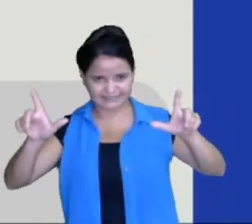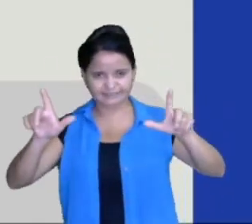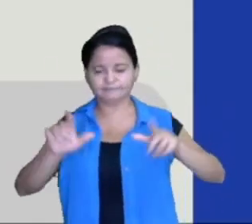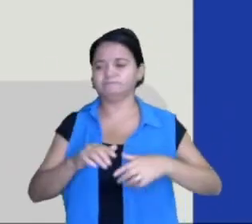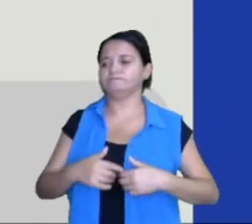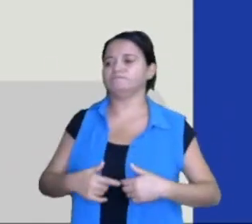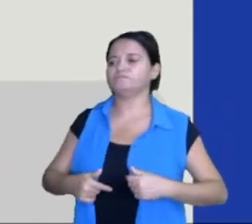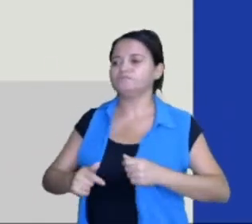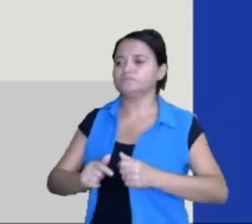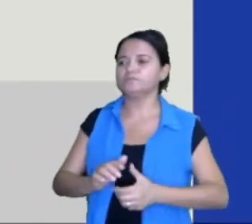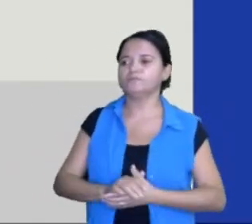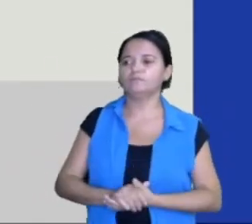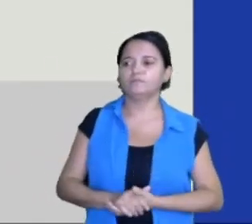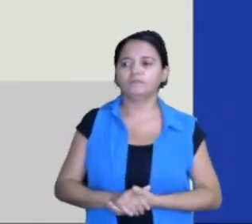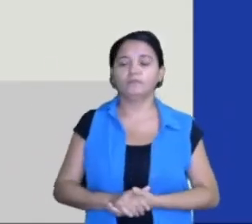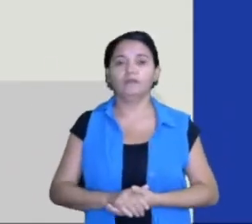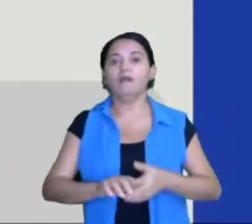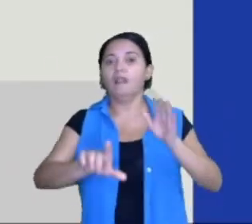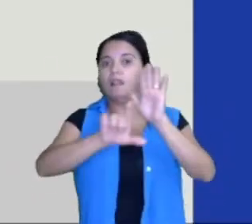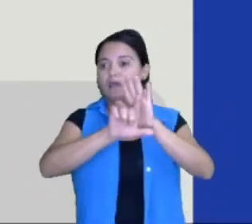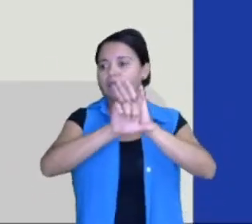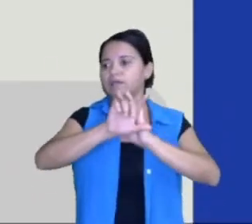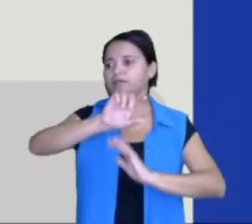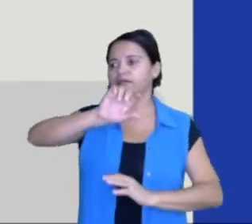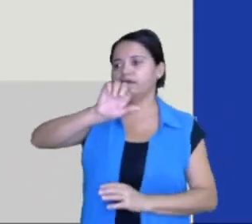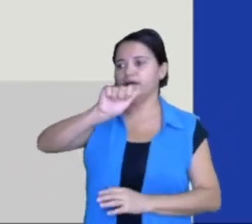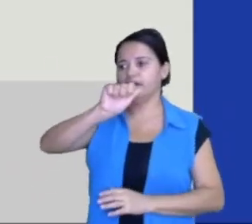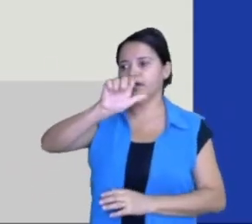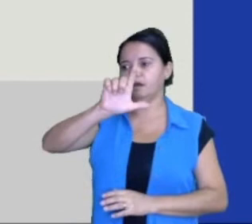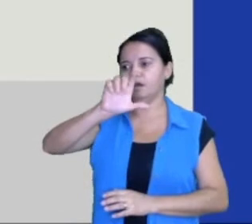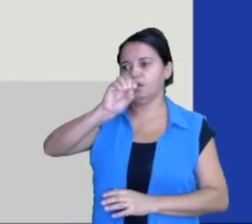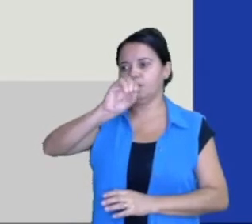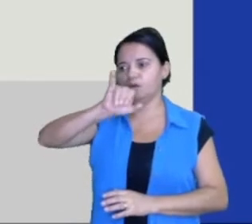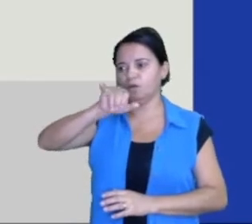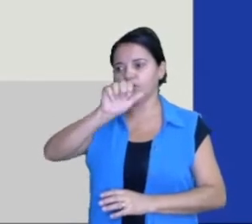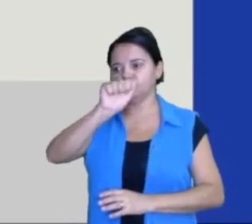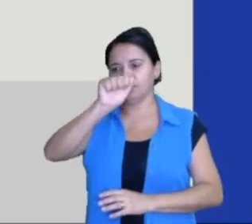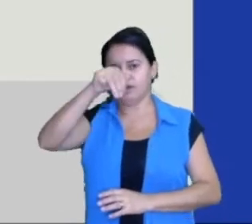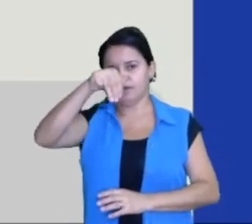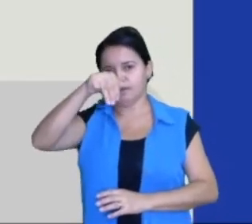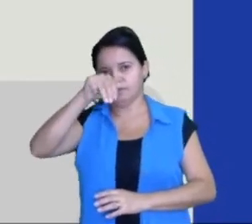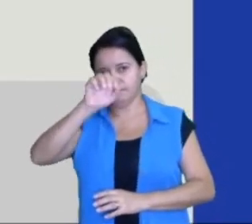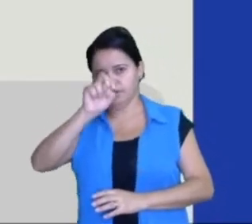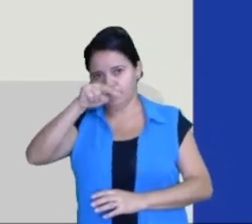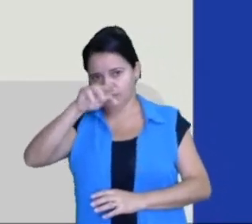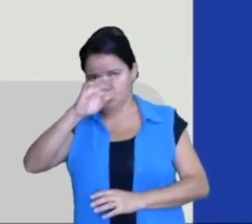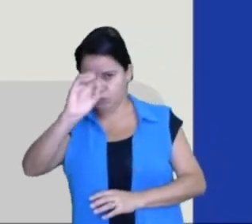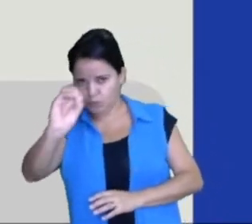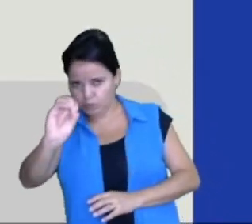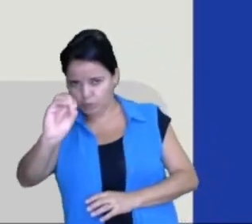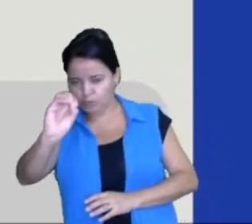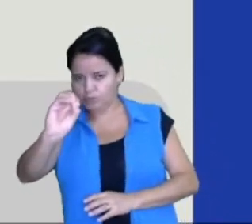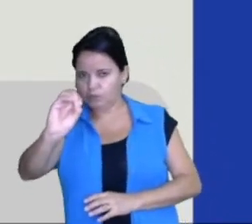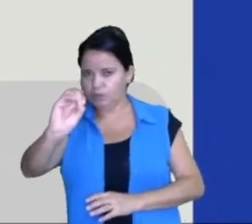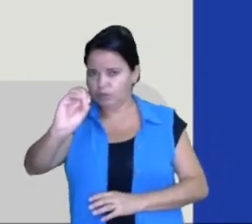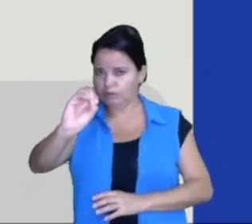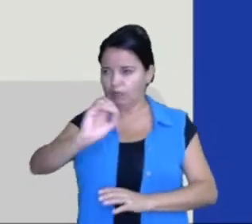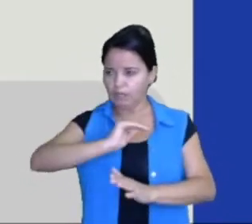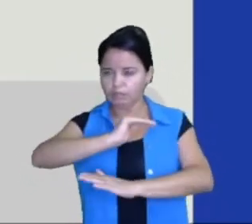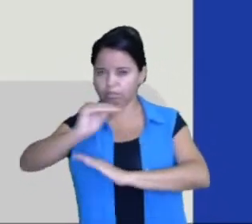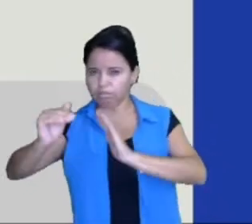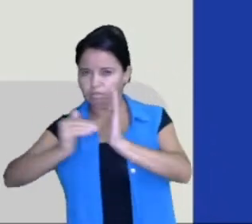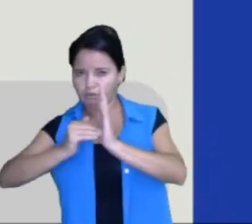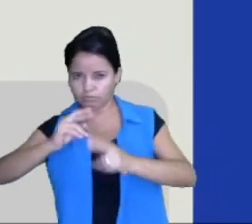bom? Bom, lei do alojamento. Vocês viram que todo soldado inglês